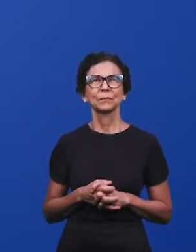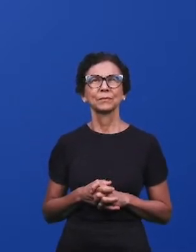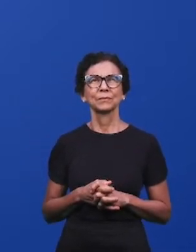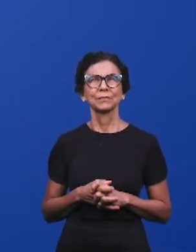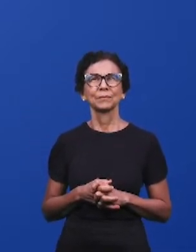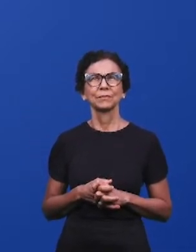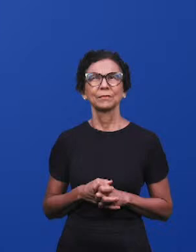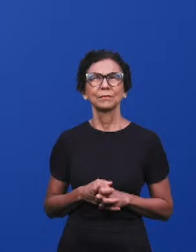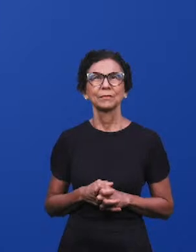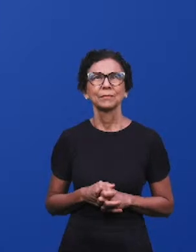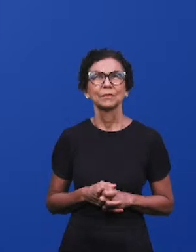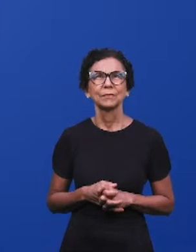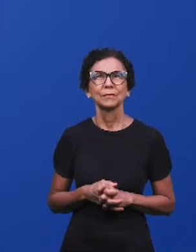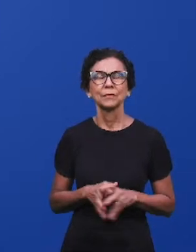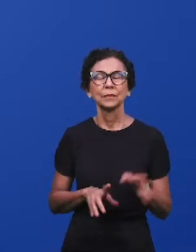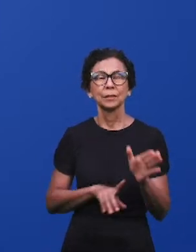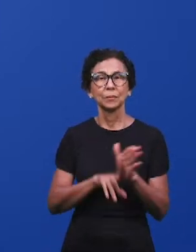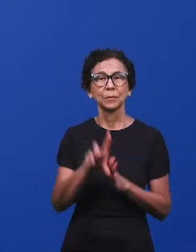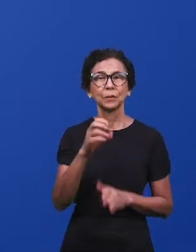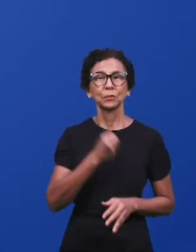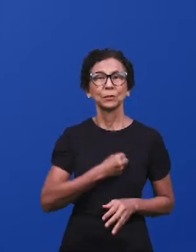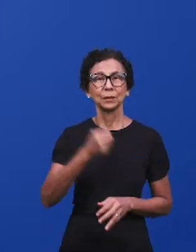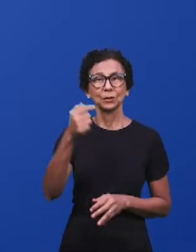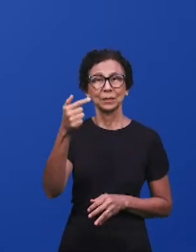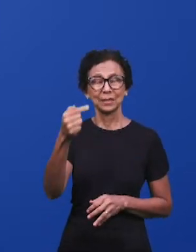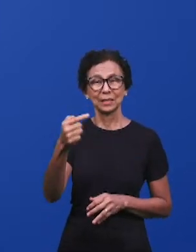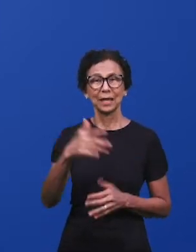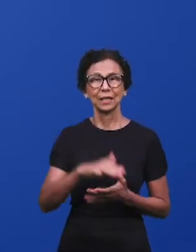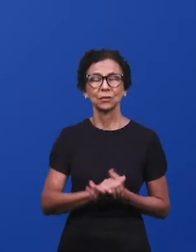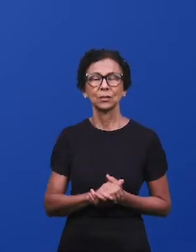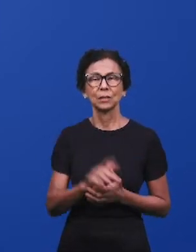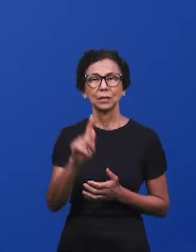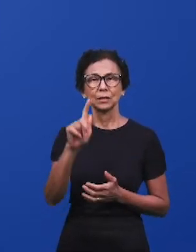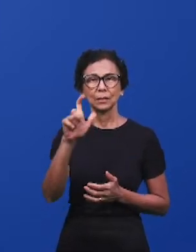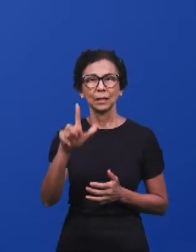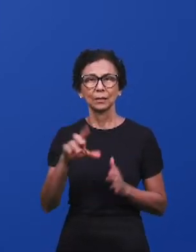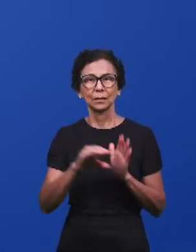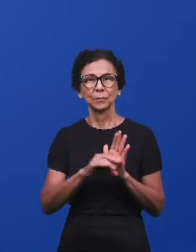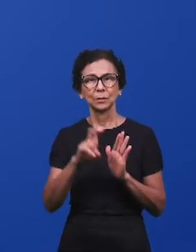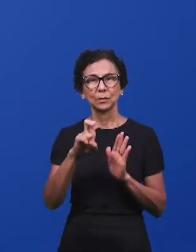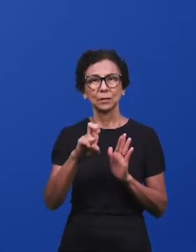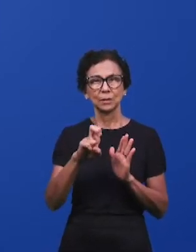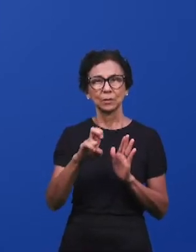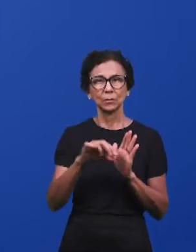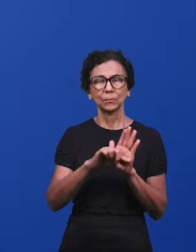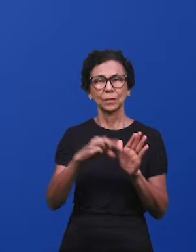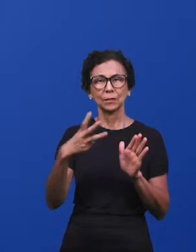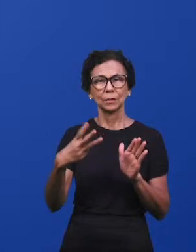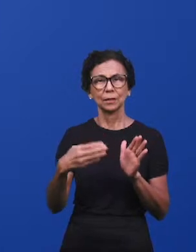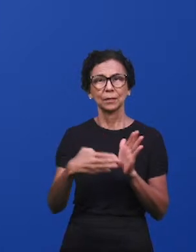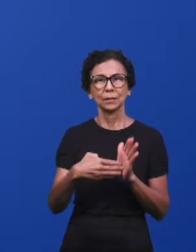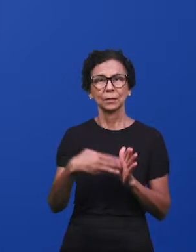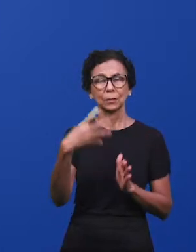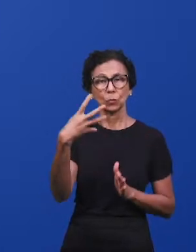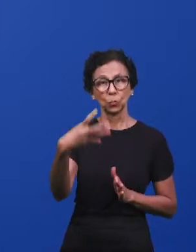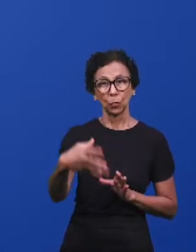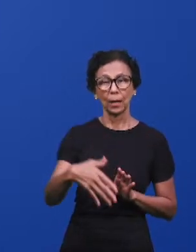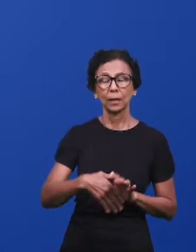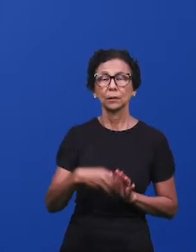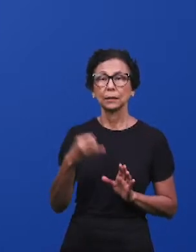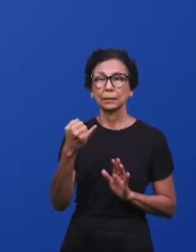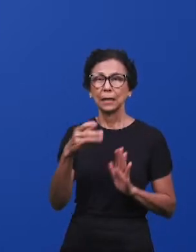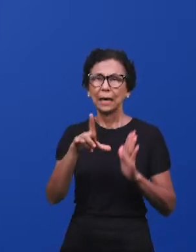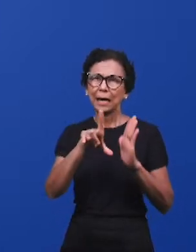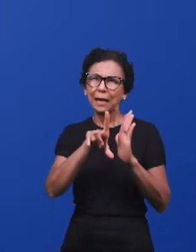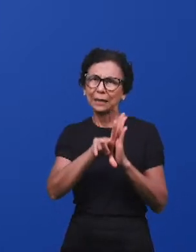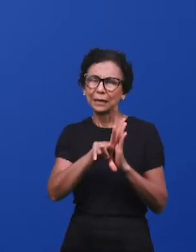em Gálatas, capítulo 5, verso 3 e 4, que quem guarda parte da lei não está na